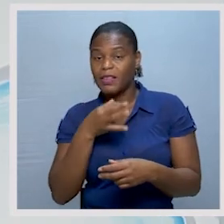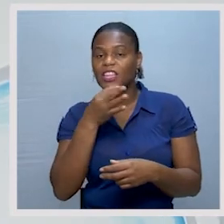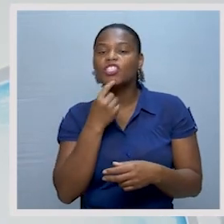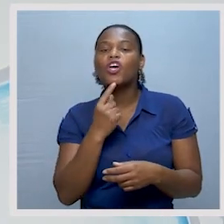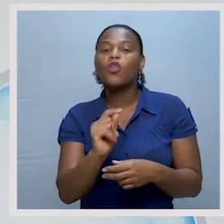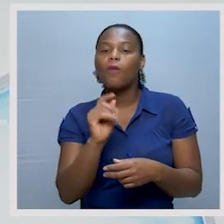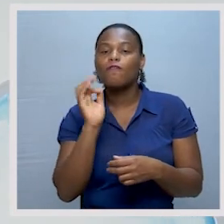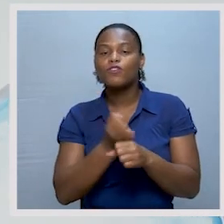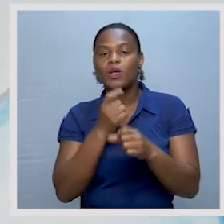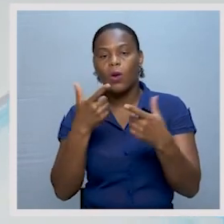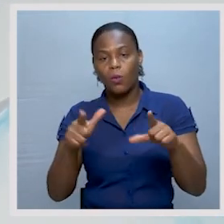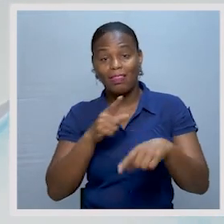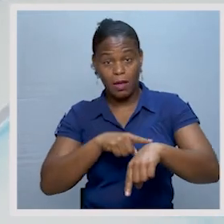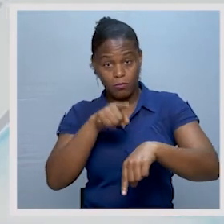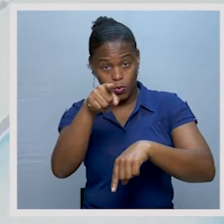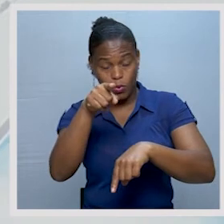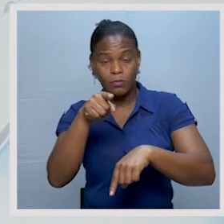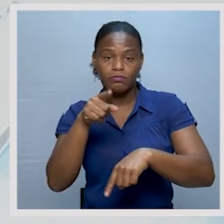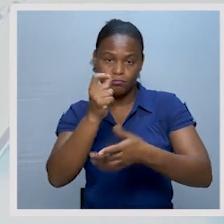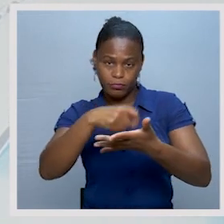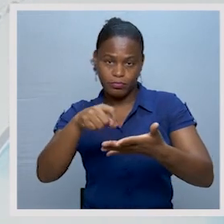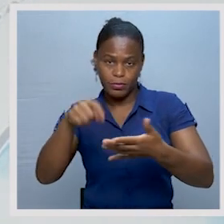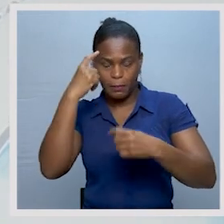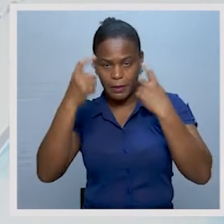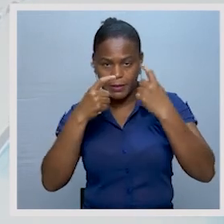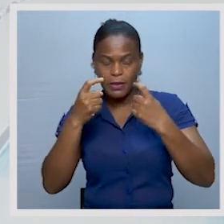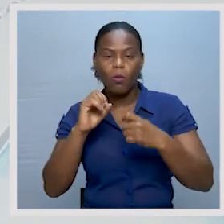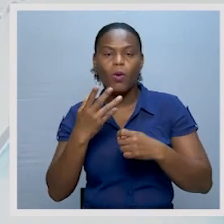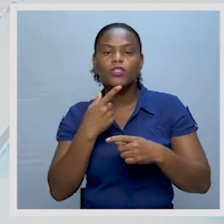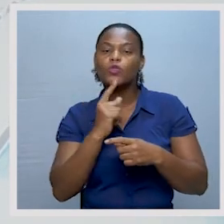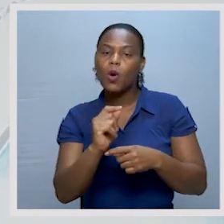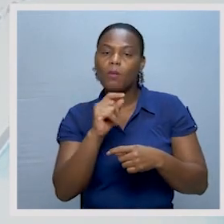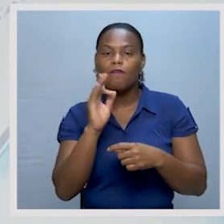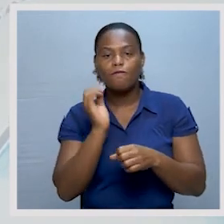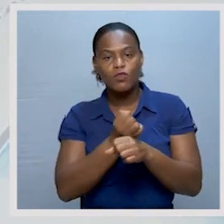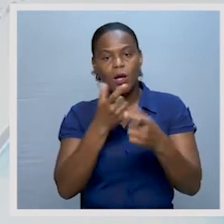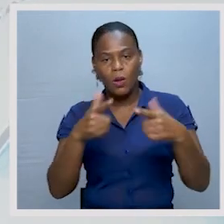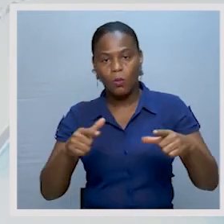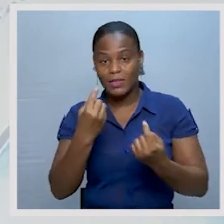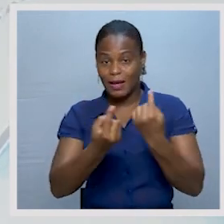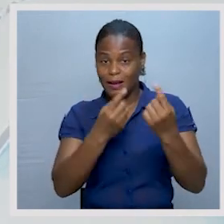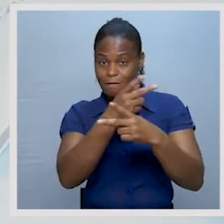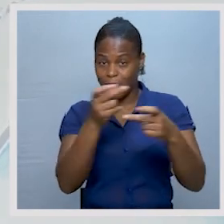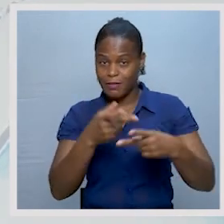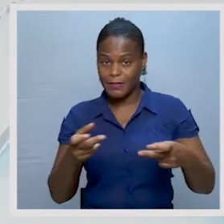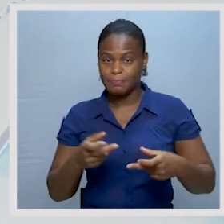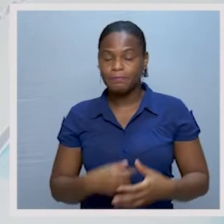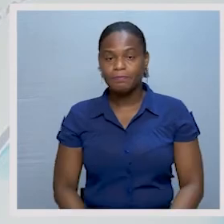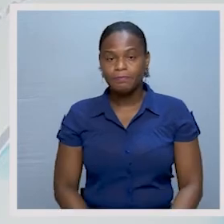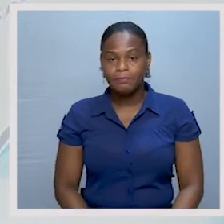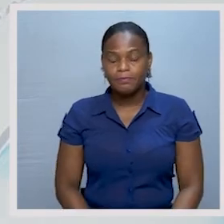as funções da linguagem. Vou dar um tempinho para vocês pensarem quais são as funções de linguagem em cada uma